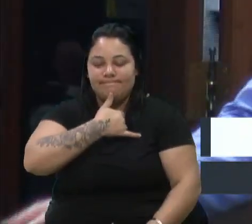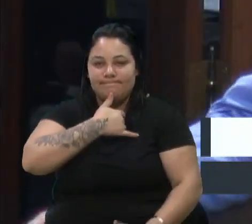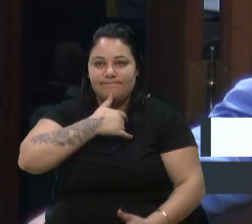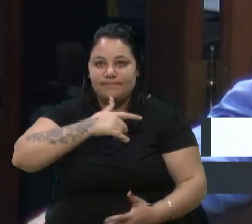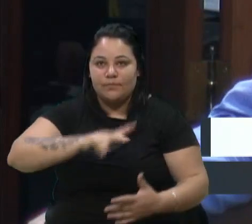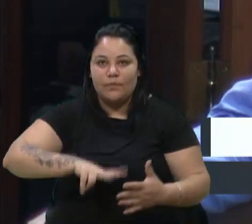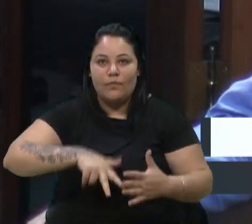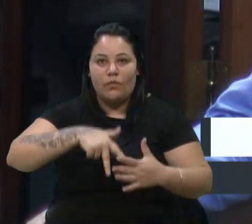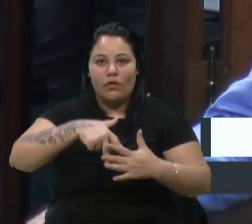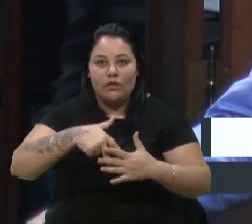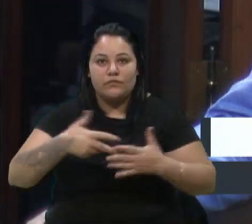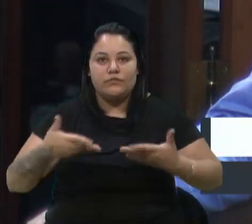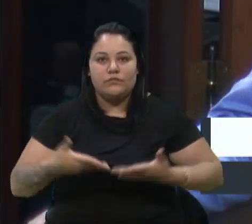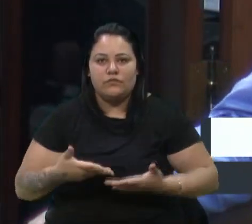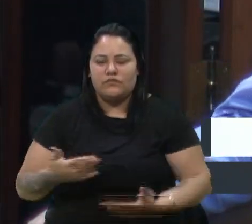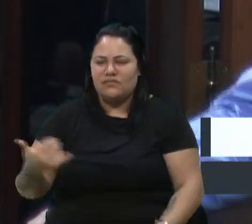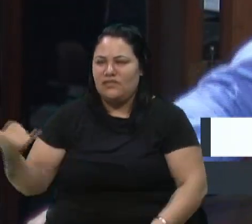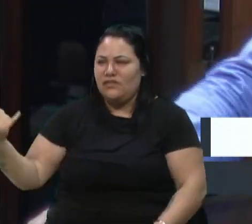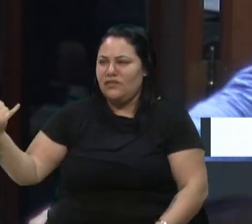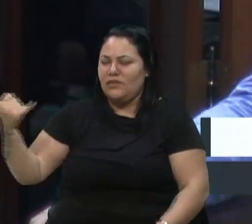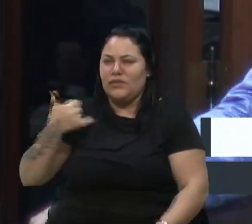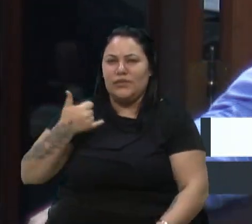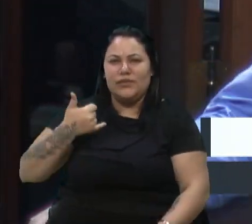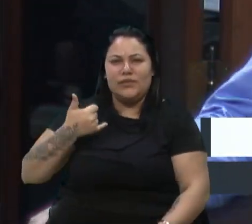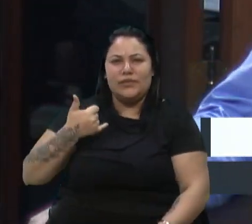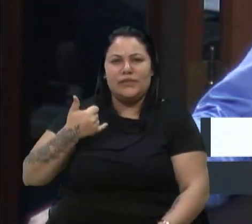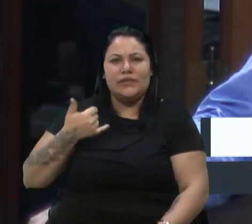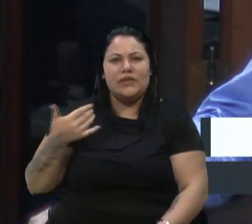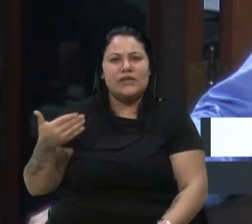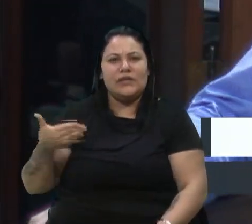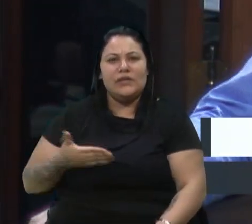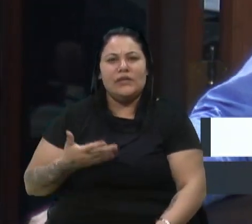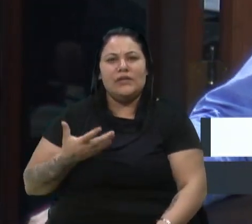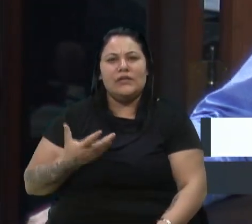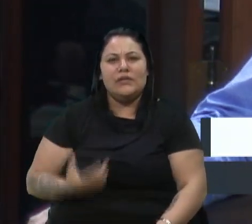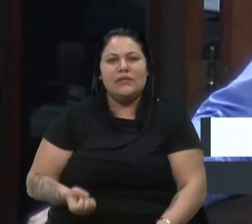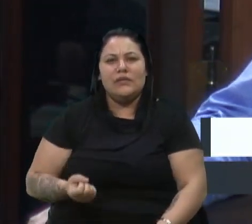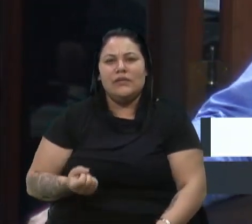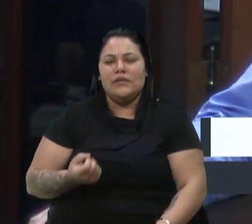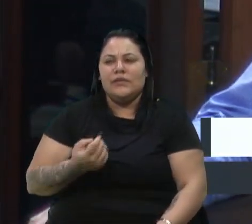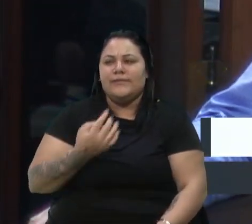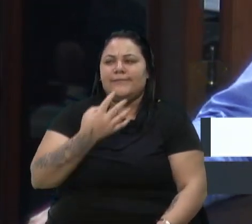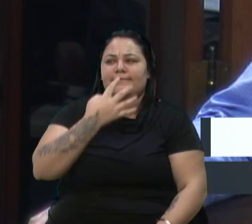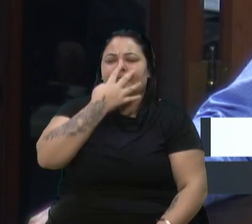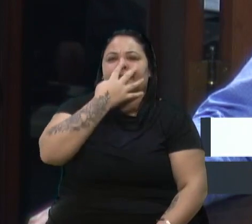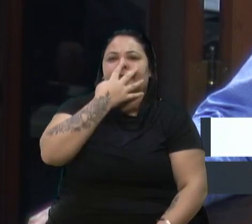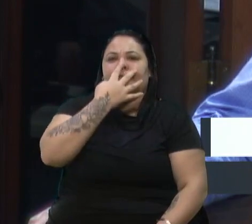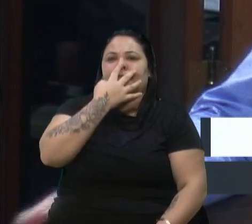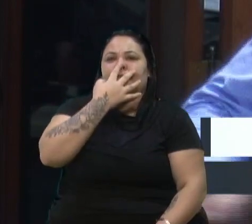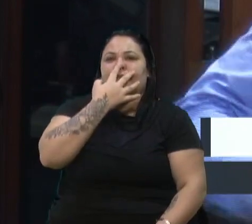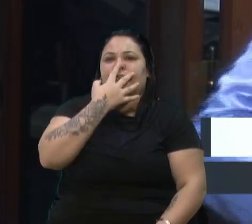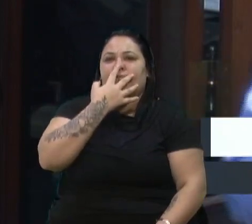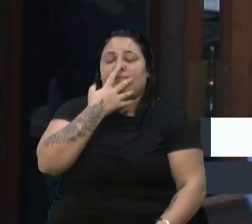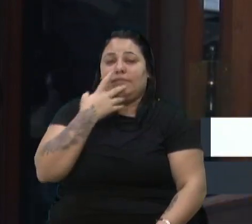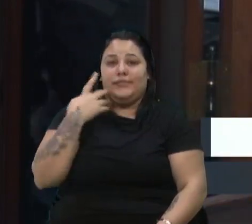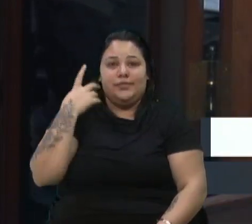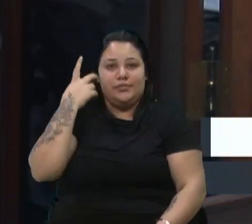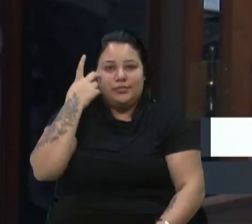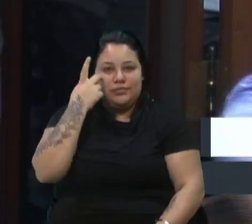Recebi uma notícia agora que me deixou surpreso e muito preocupado.